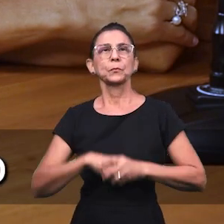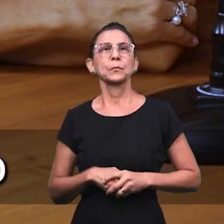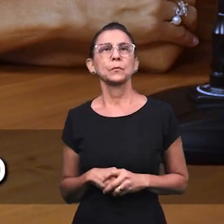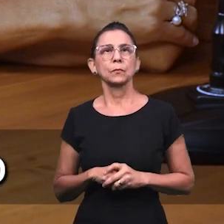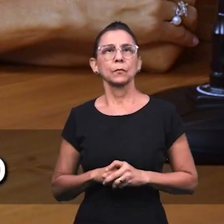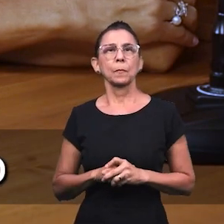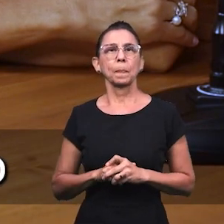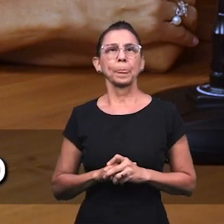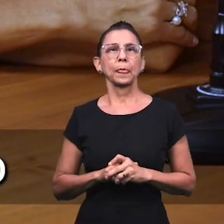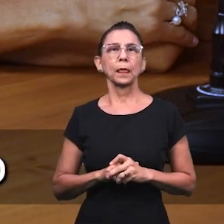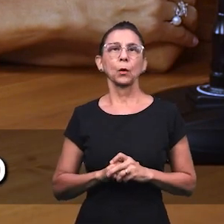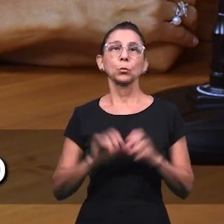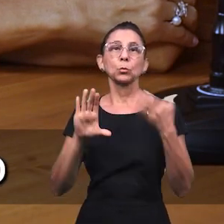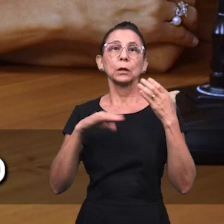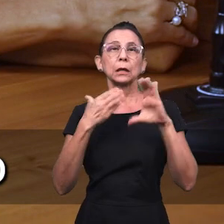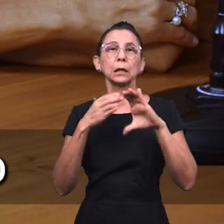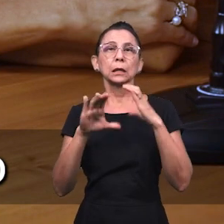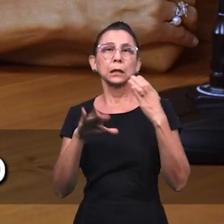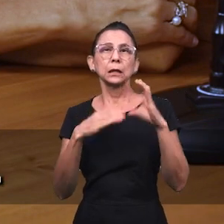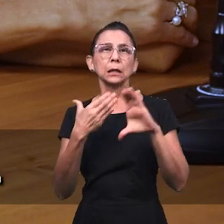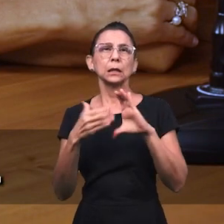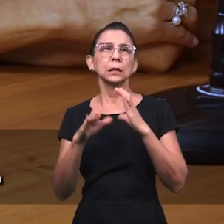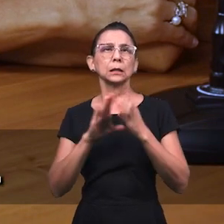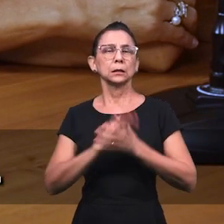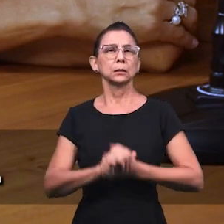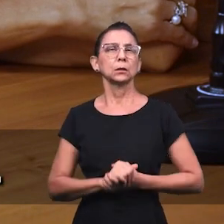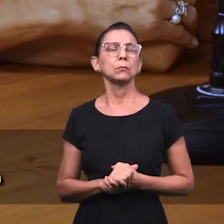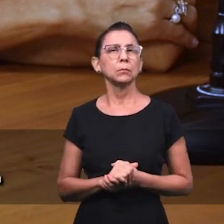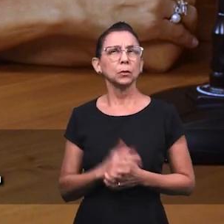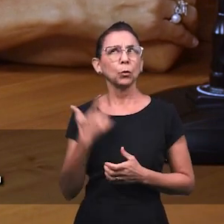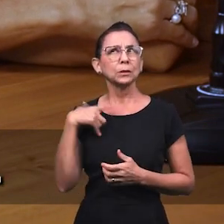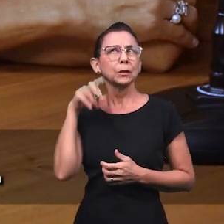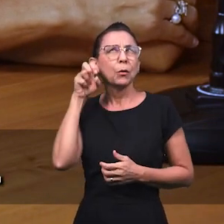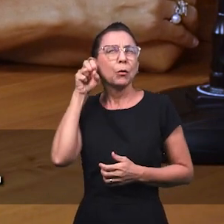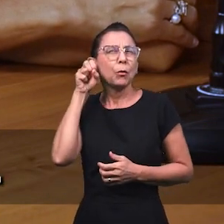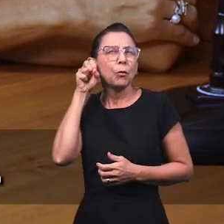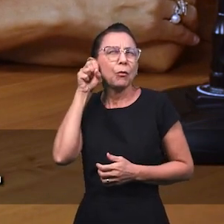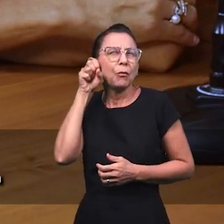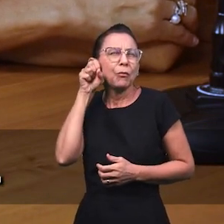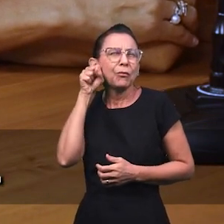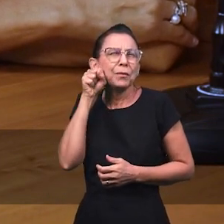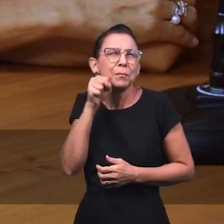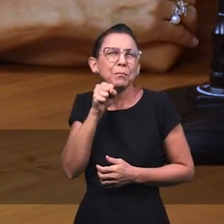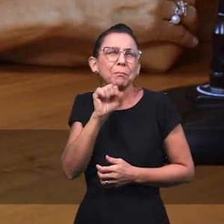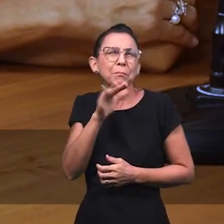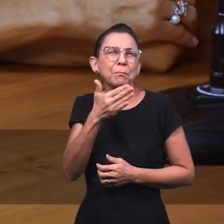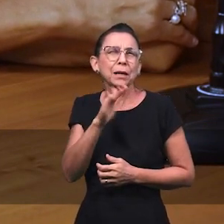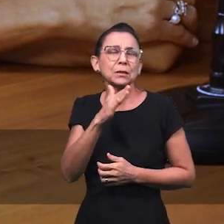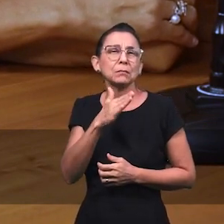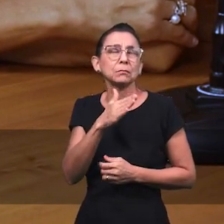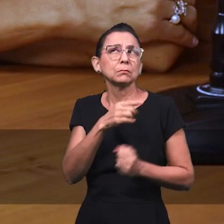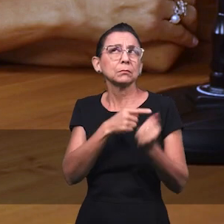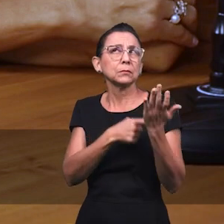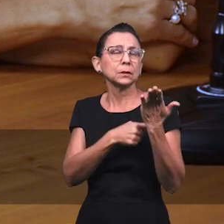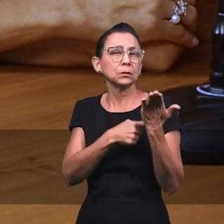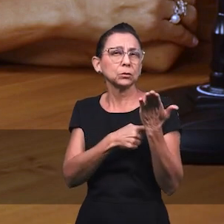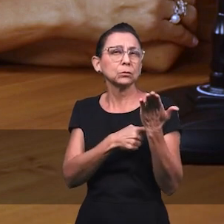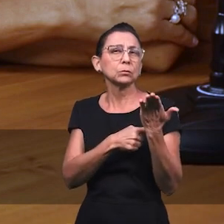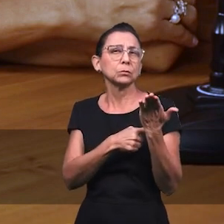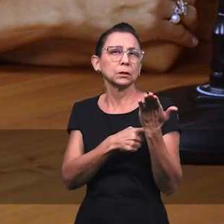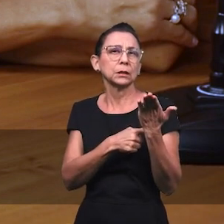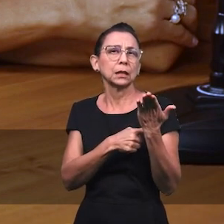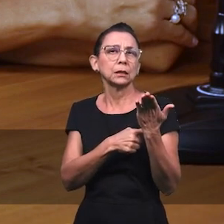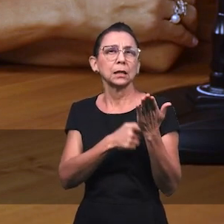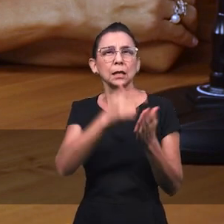cantam, expressam, dá para ouvir, mas não é ouvir muito bem. Ajuda.